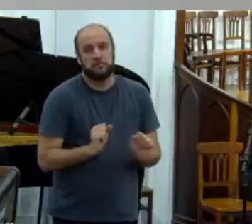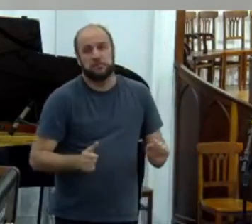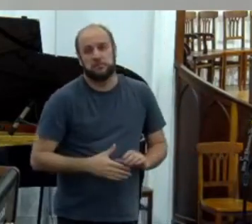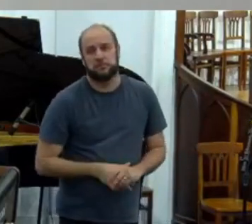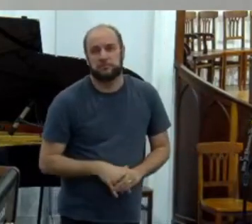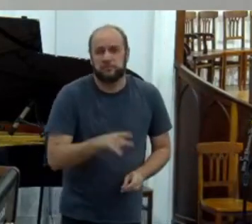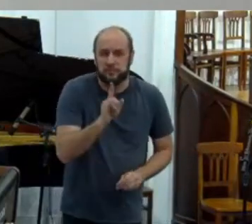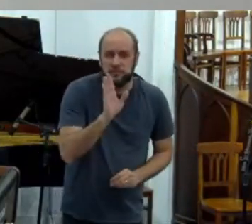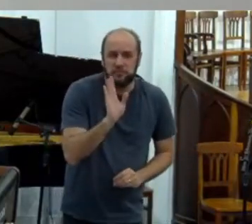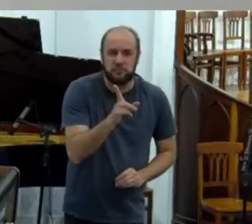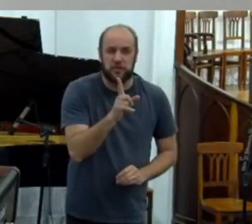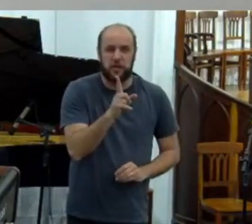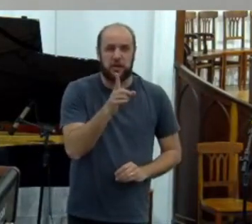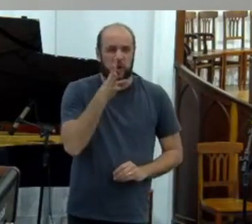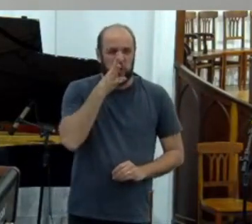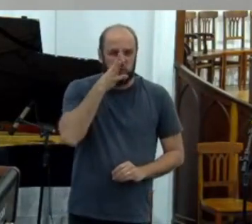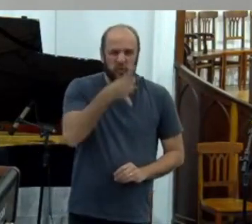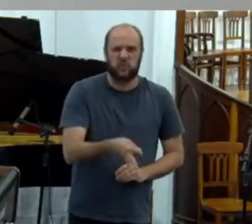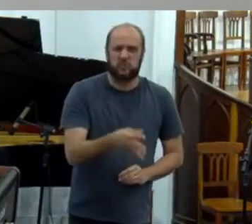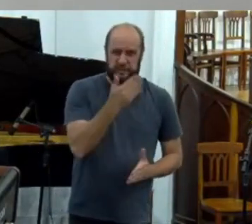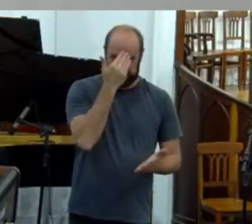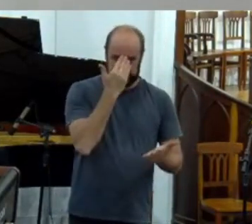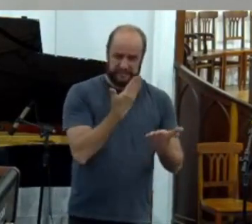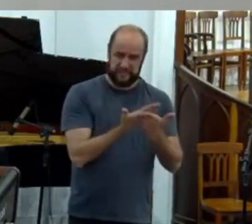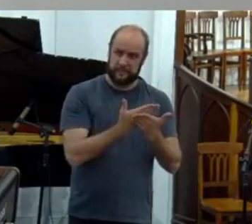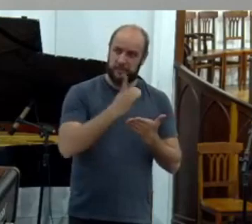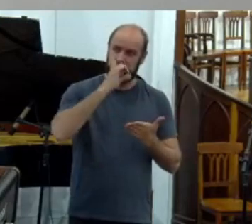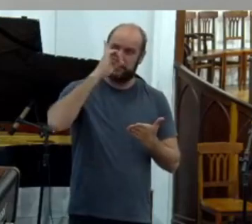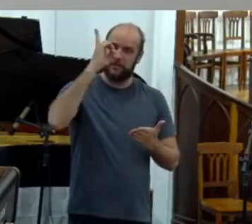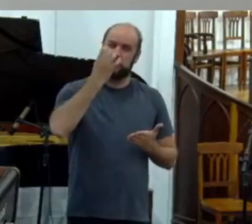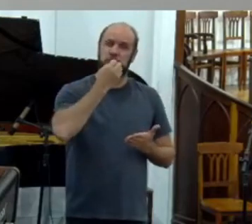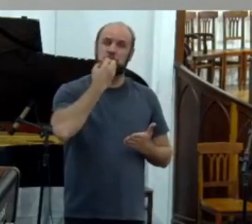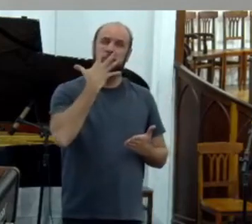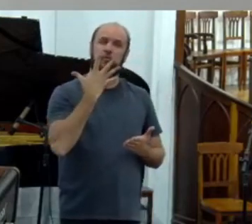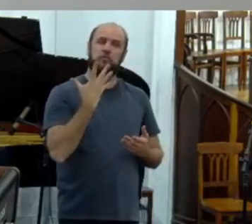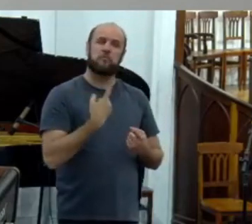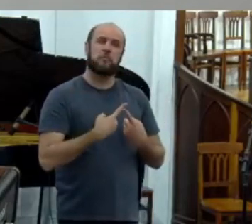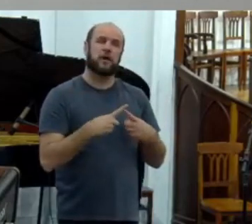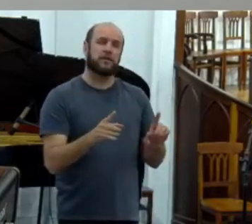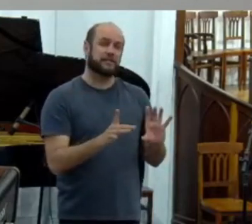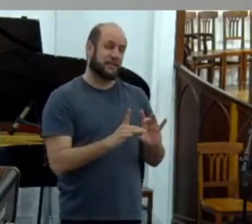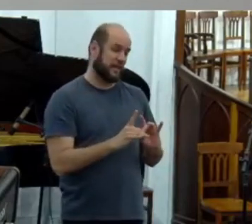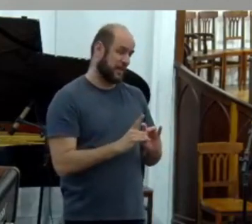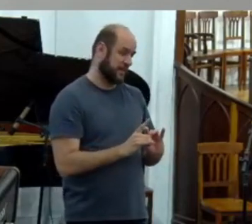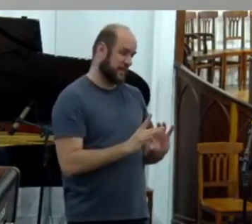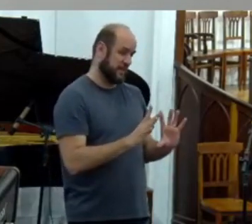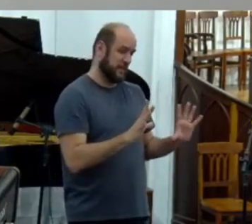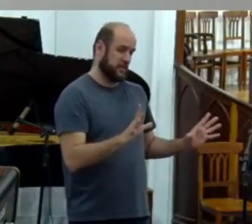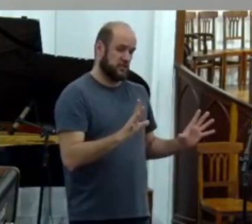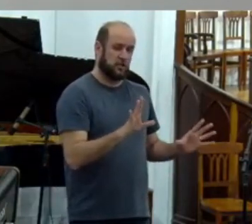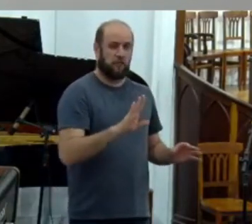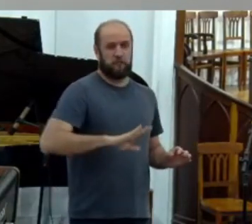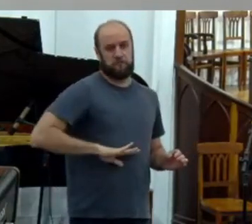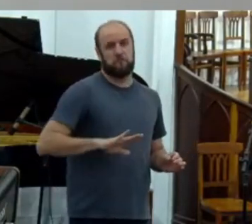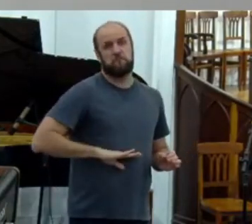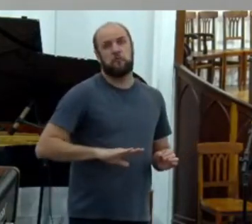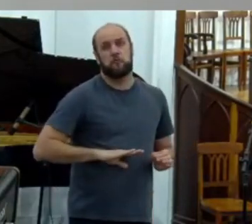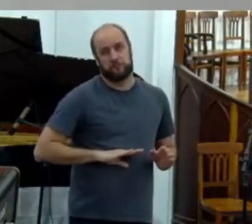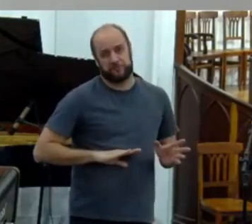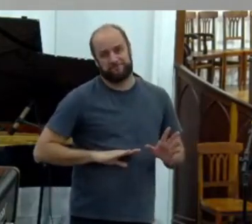já foi acusado de crer em um Deus que é bom, mas que permite que exista tanta fome no mundo?